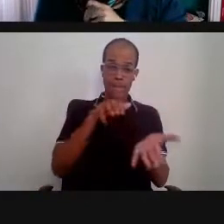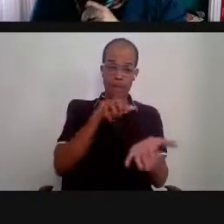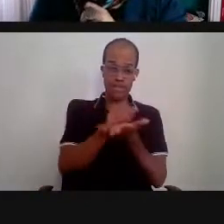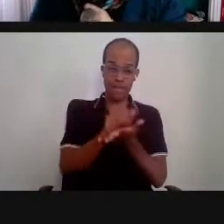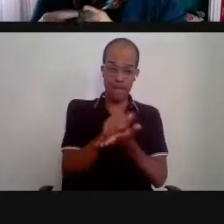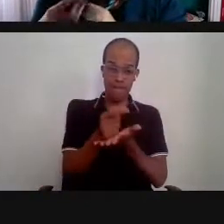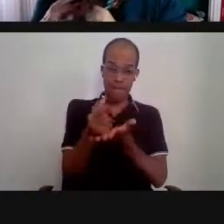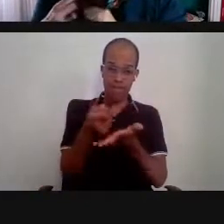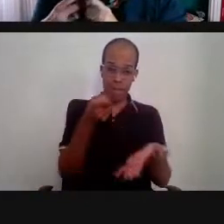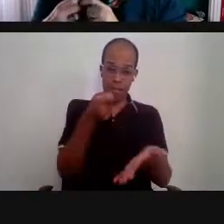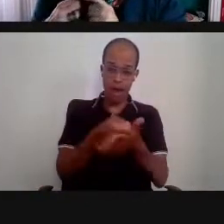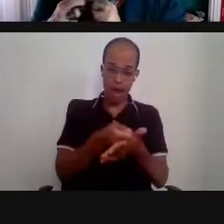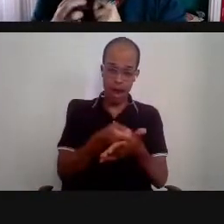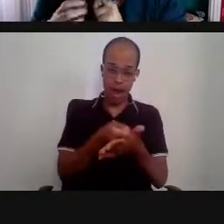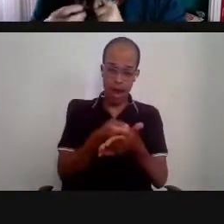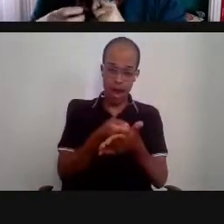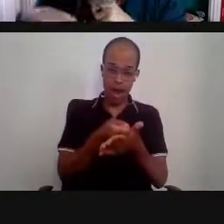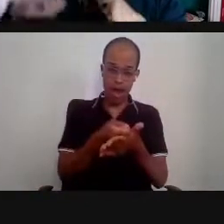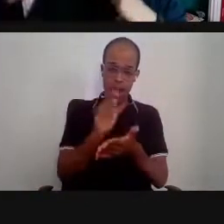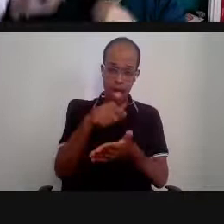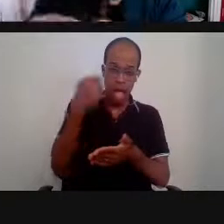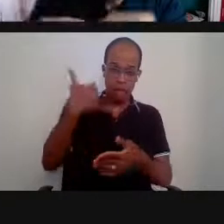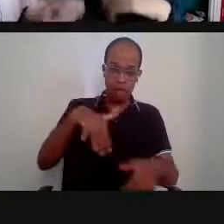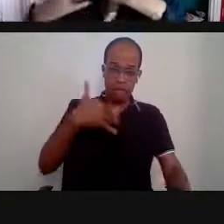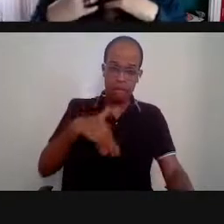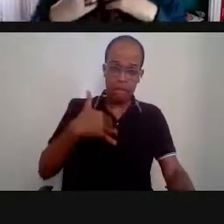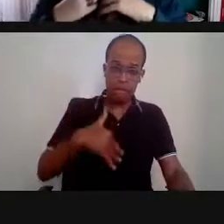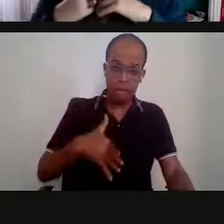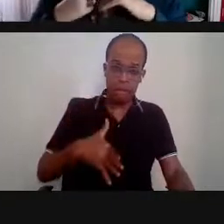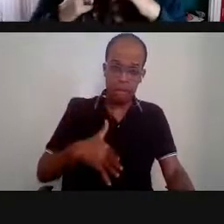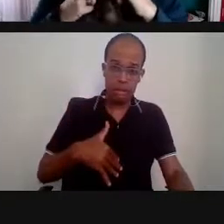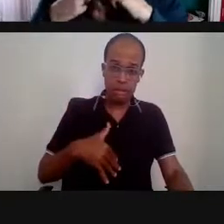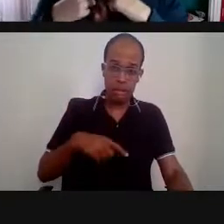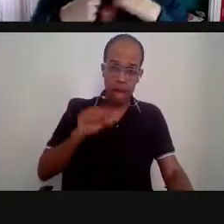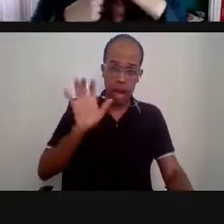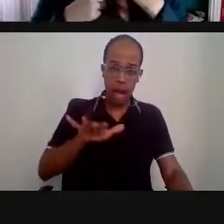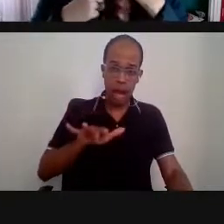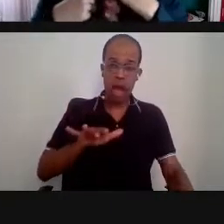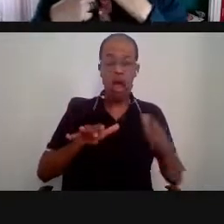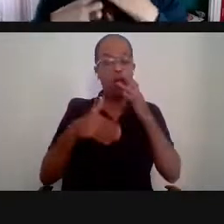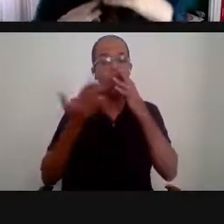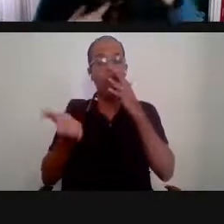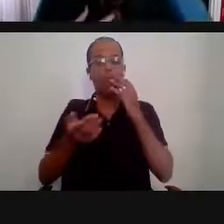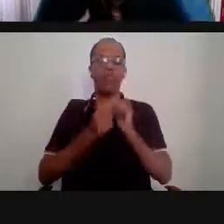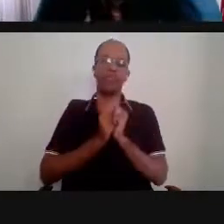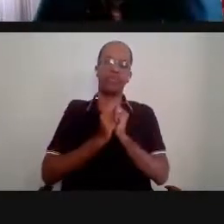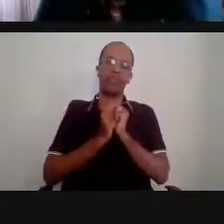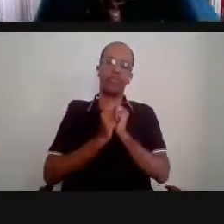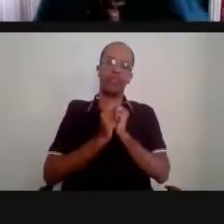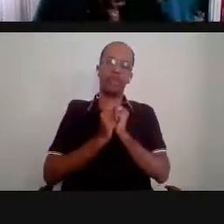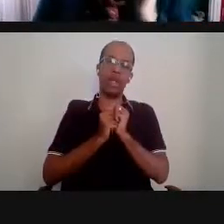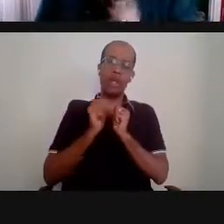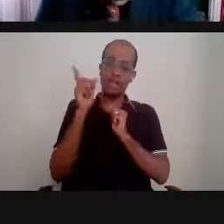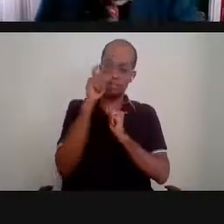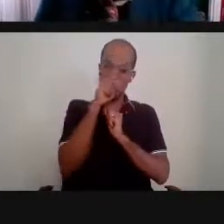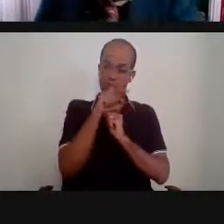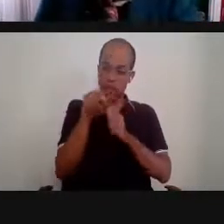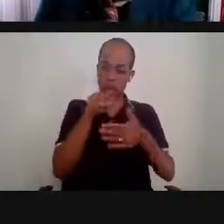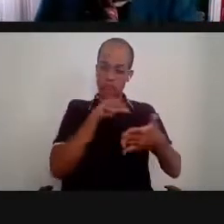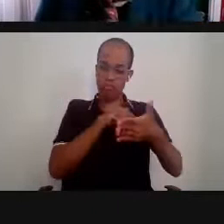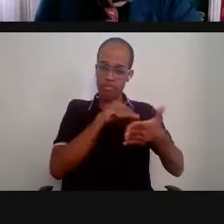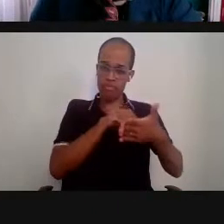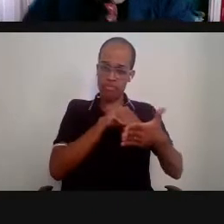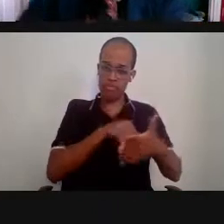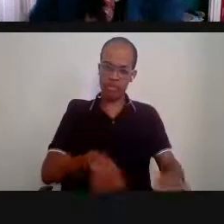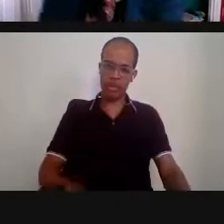segunda etapa do revalida, é alta? Pergunta. Dificulta o acesso dos médicos recém-formados?